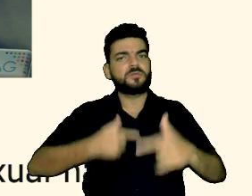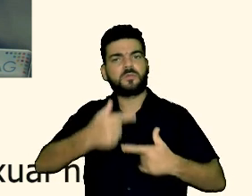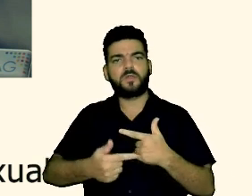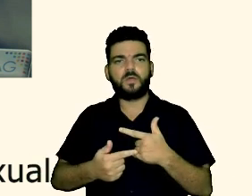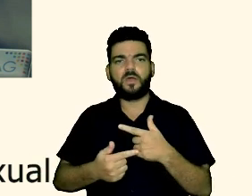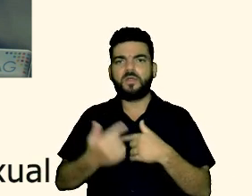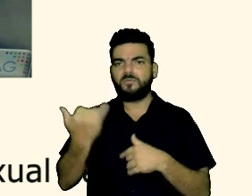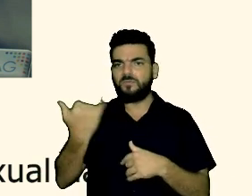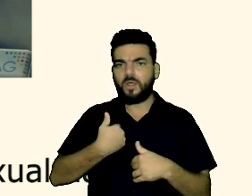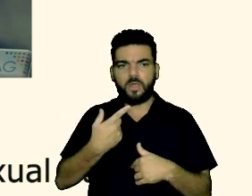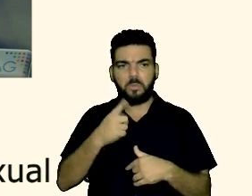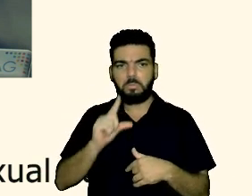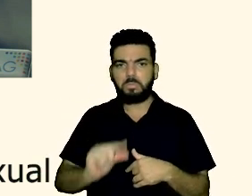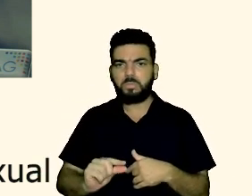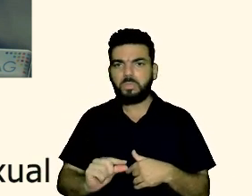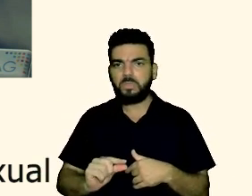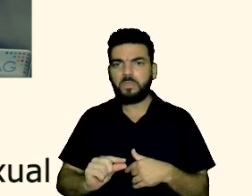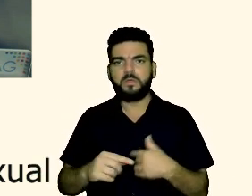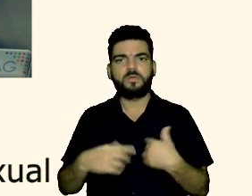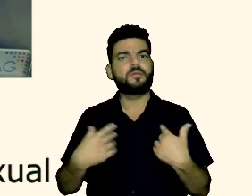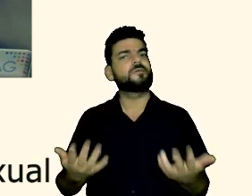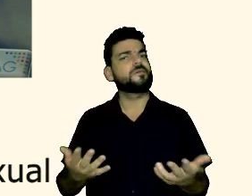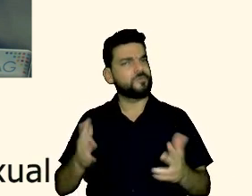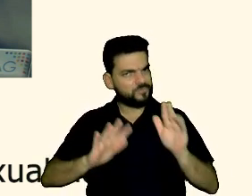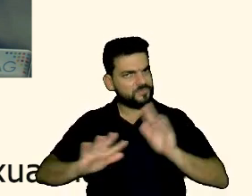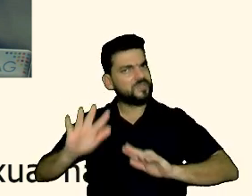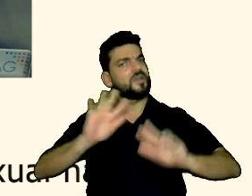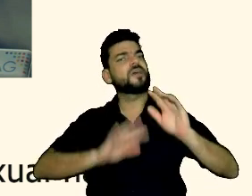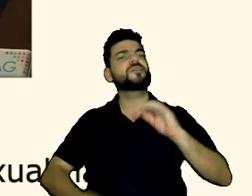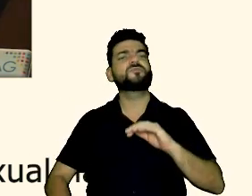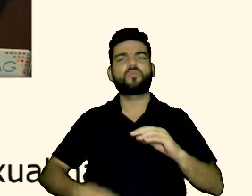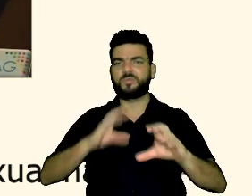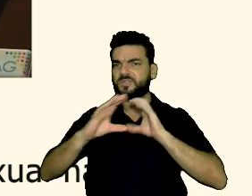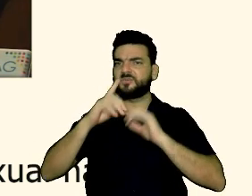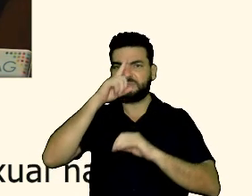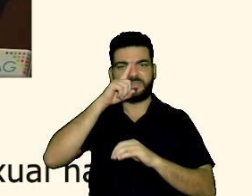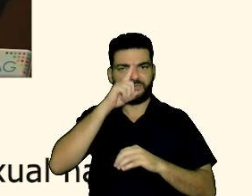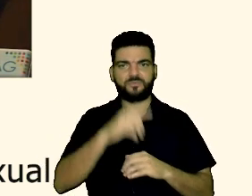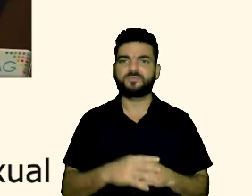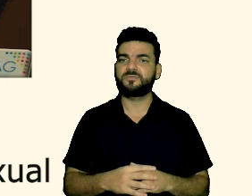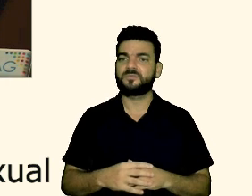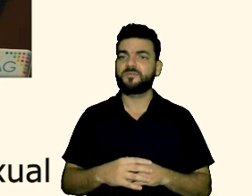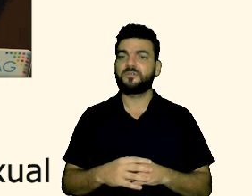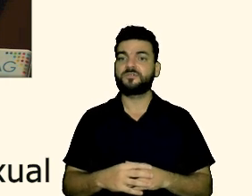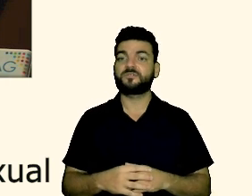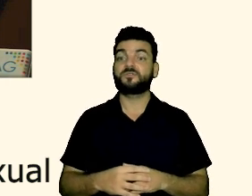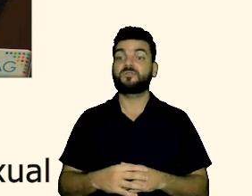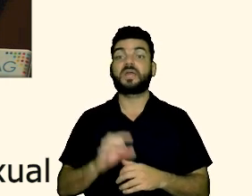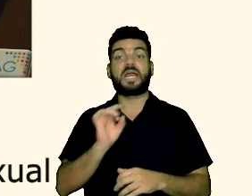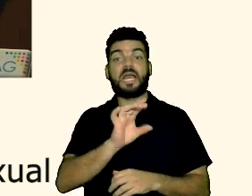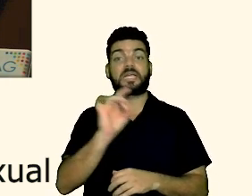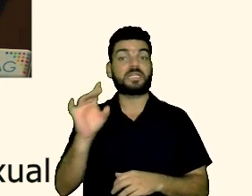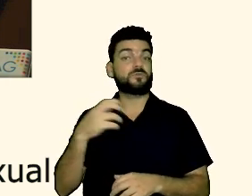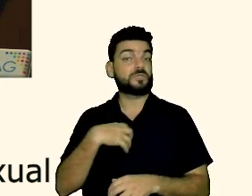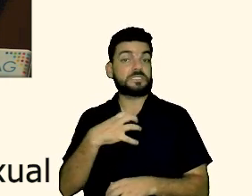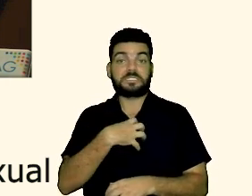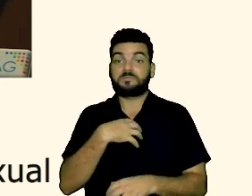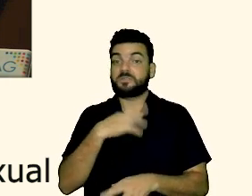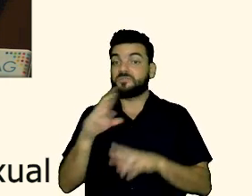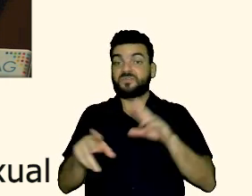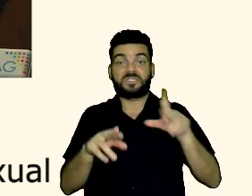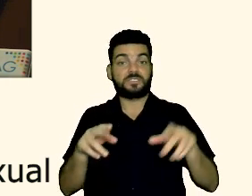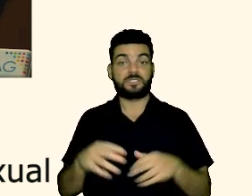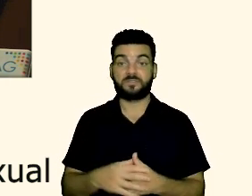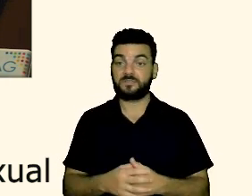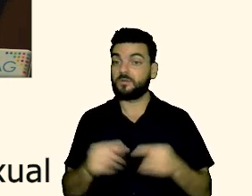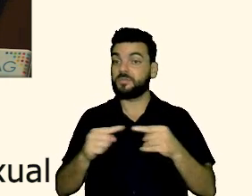comunicação quando nós olhamos de uma maneira diferente para ela. Ela pode nos auxiliar, mas também, se eu não tiver um certo